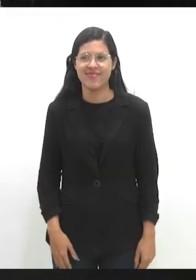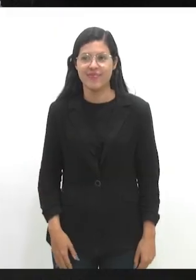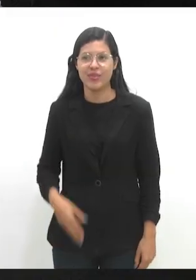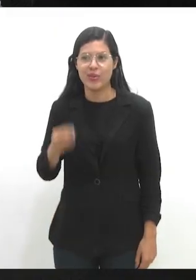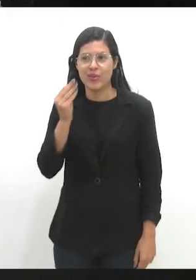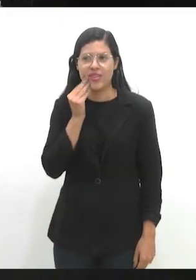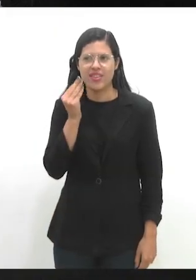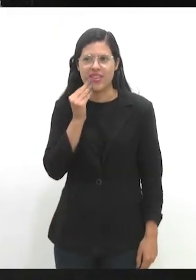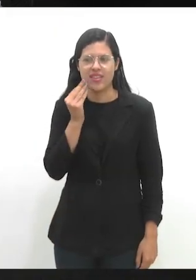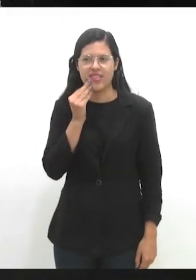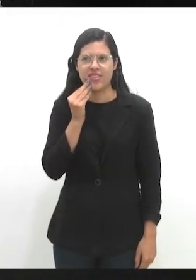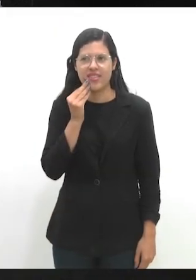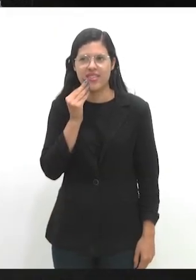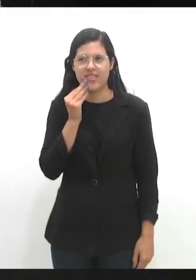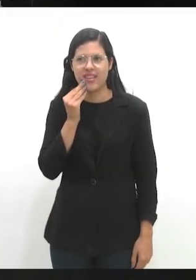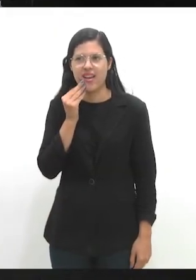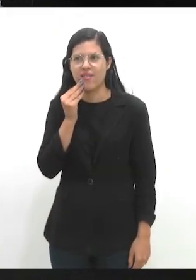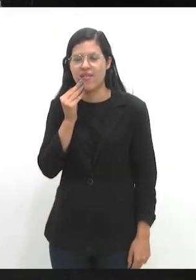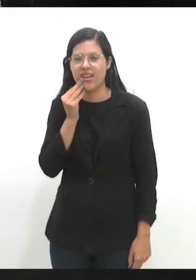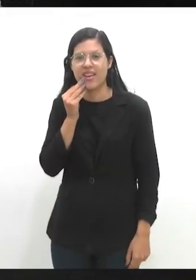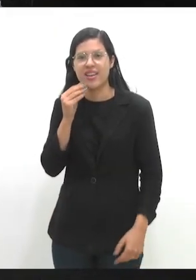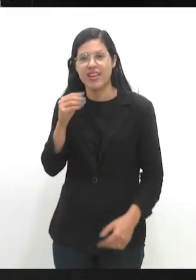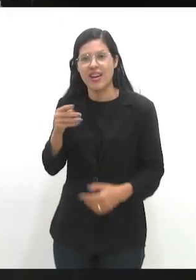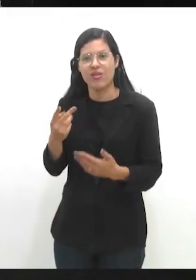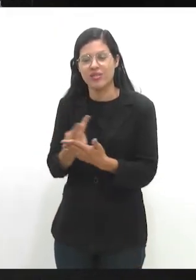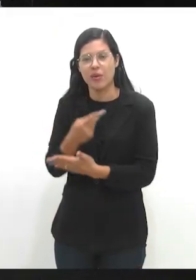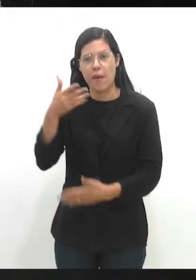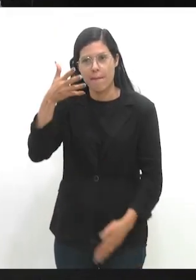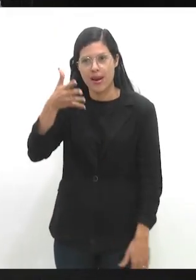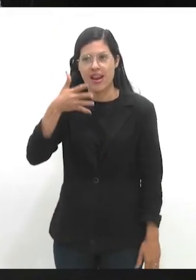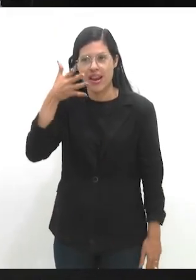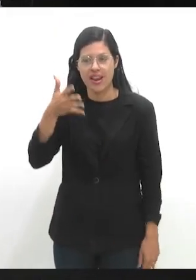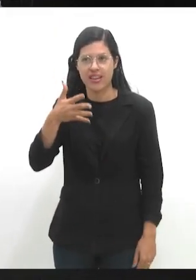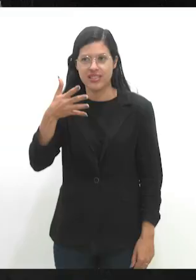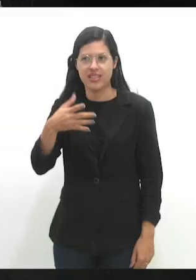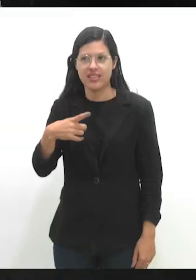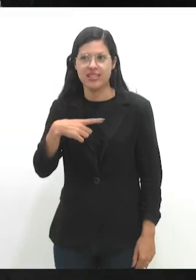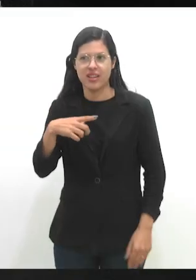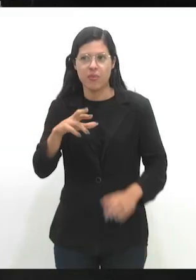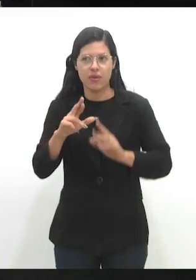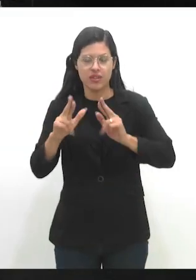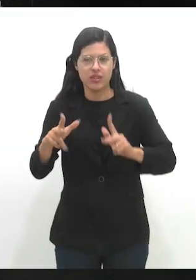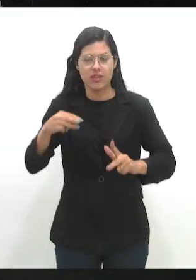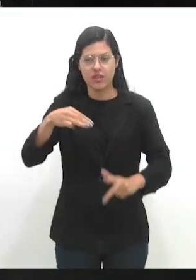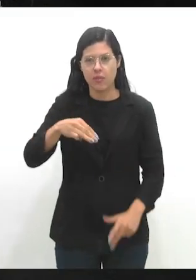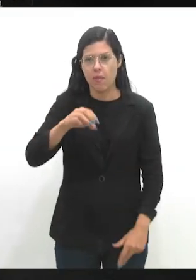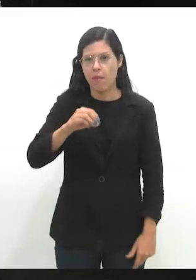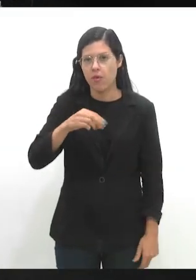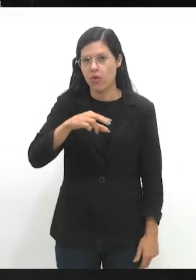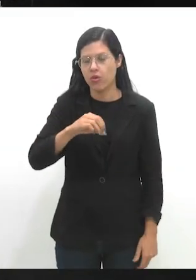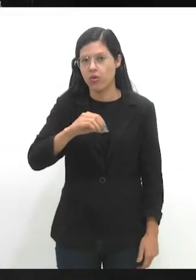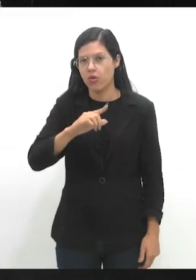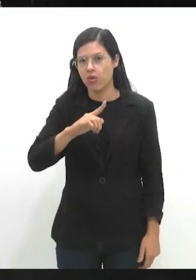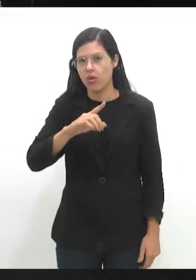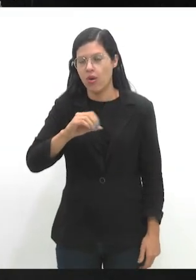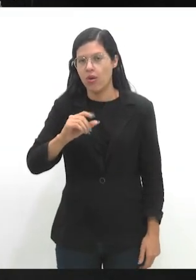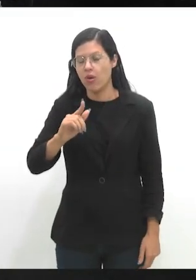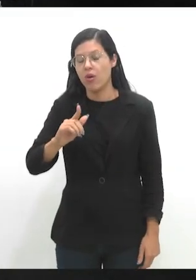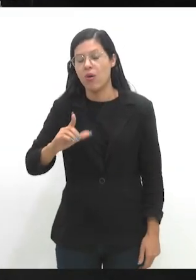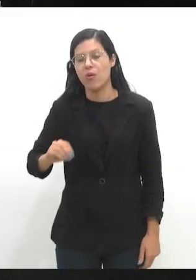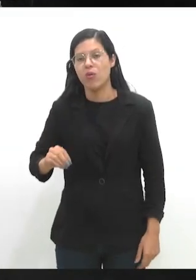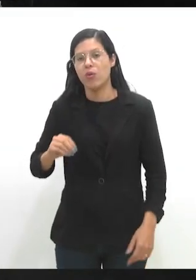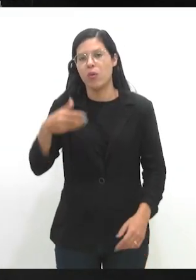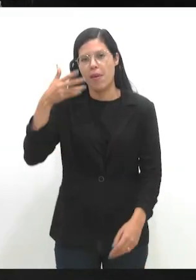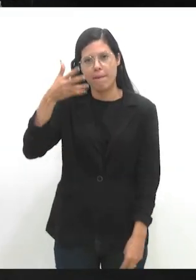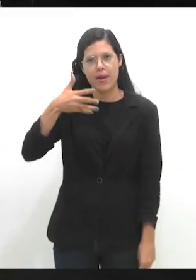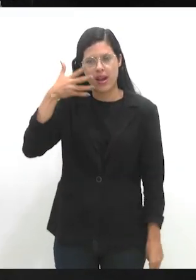tentava e virava uma palestra, porque existe uma diferença entre monólogo teatral e uma palestra. Então,